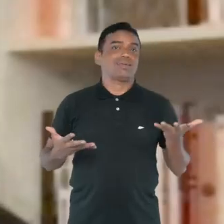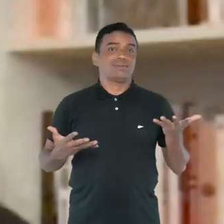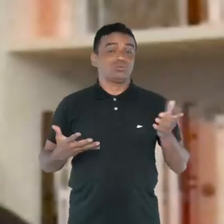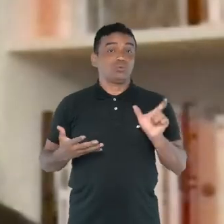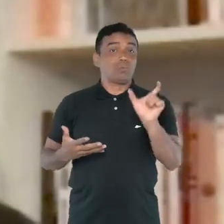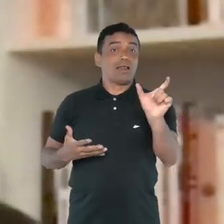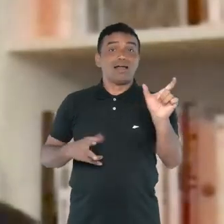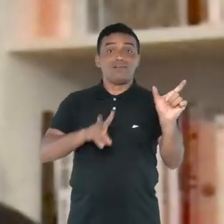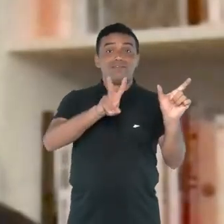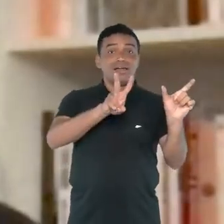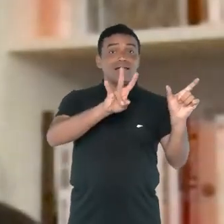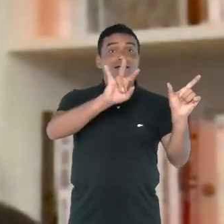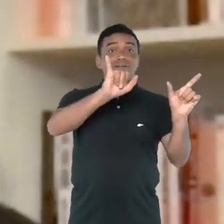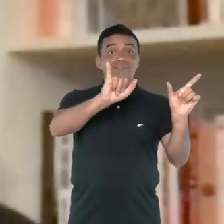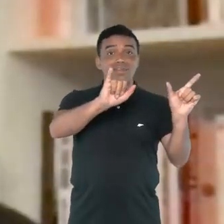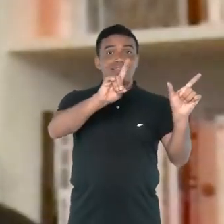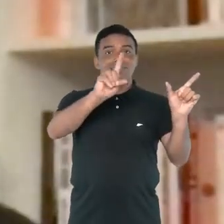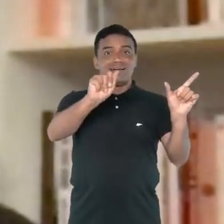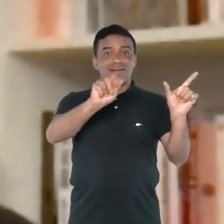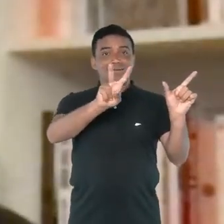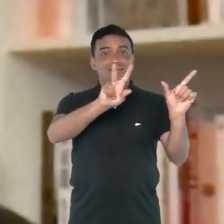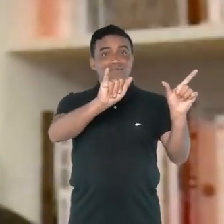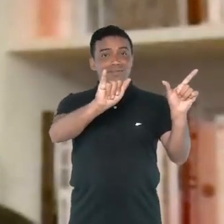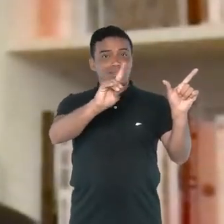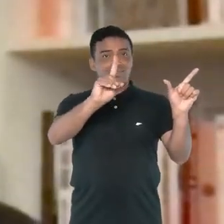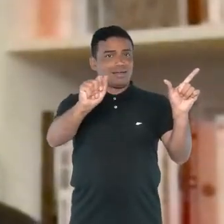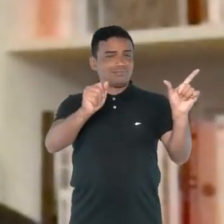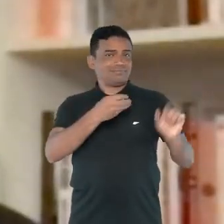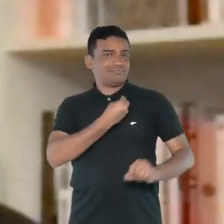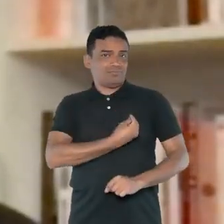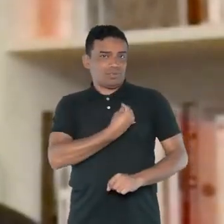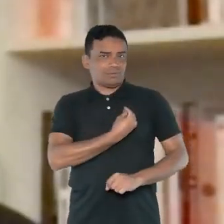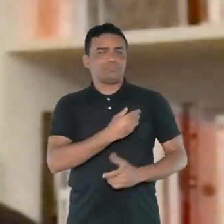palavra, vida. Mas uma coisa será certa, que é